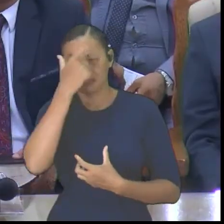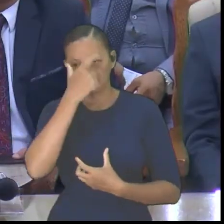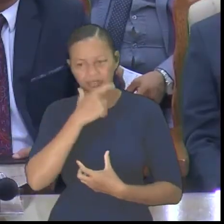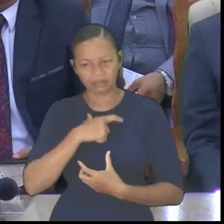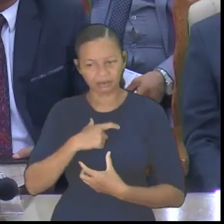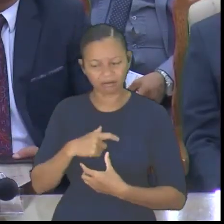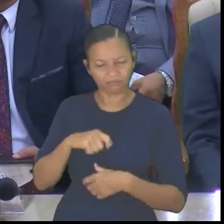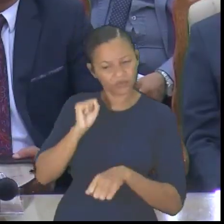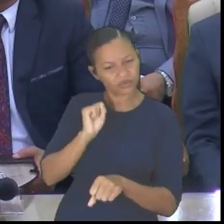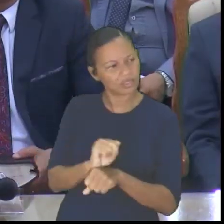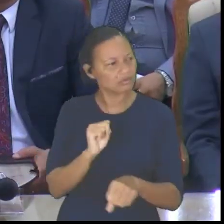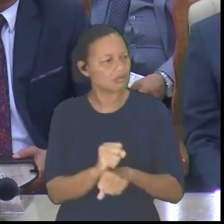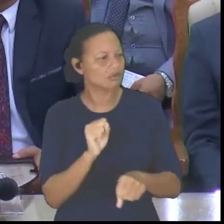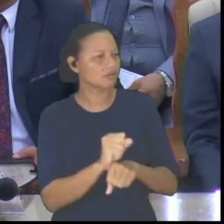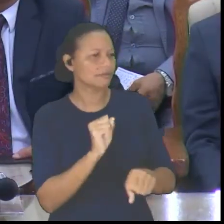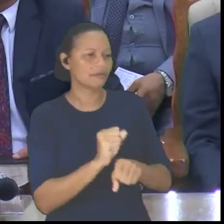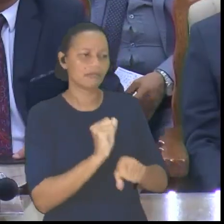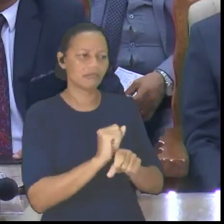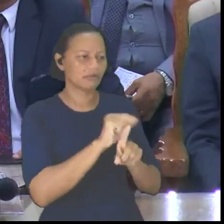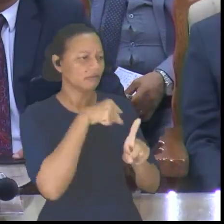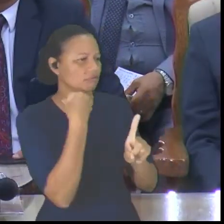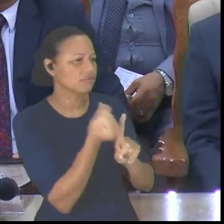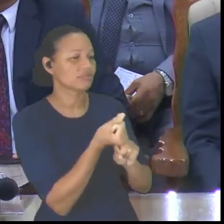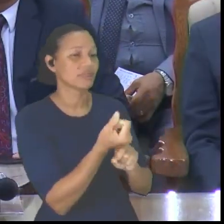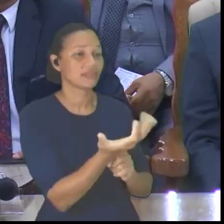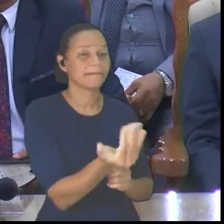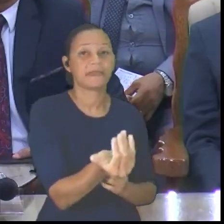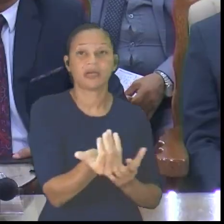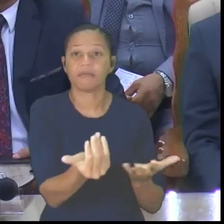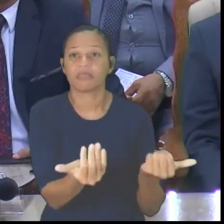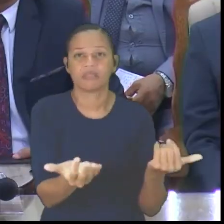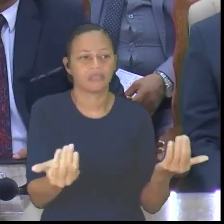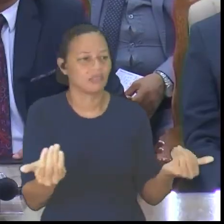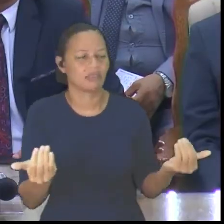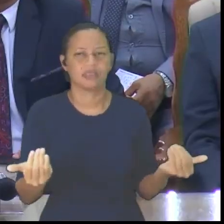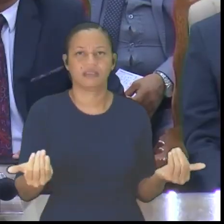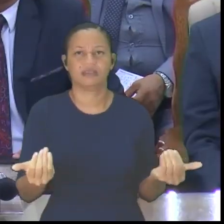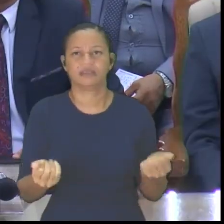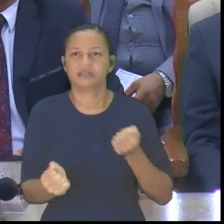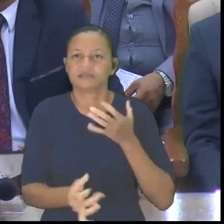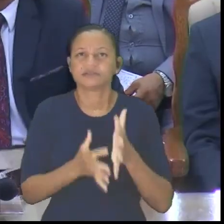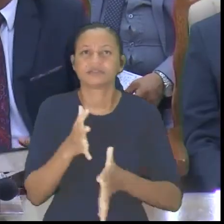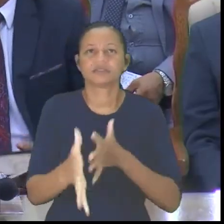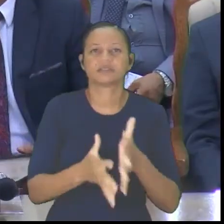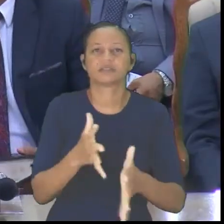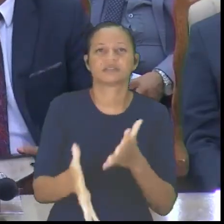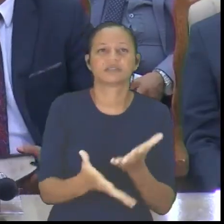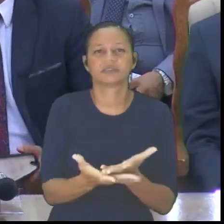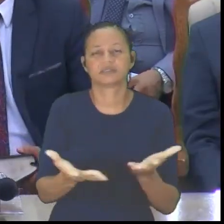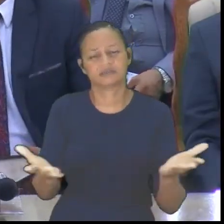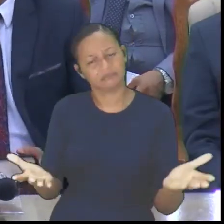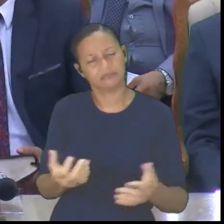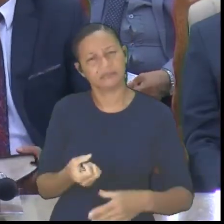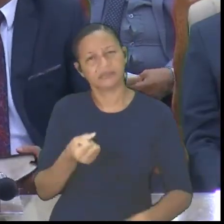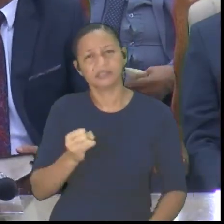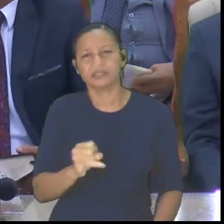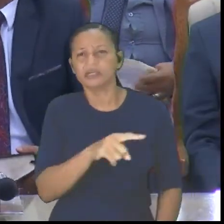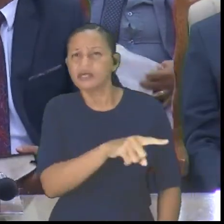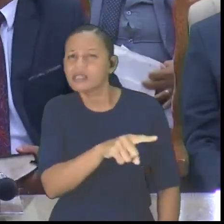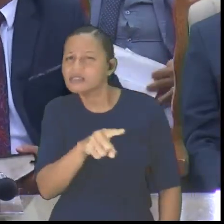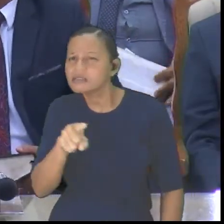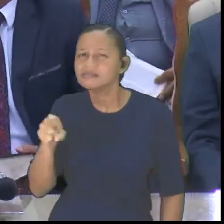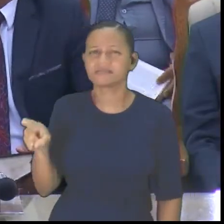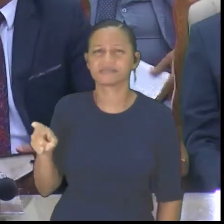daquilo que a sociedade entrega para elas. E eu já digo de antemão que se você